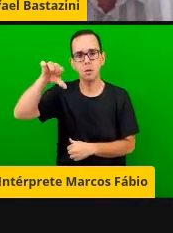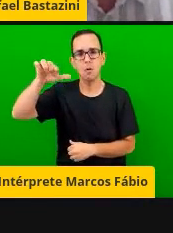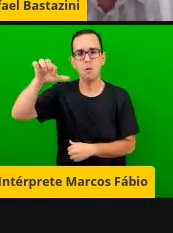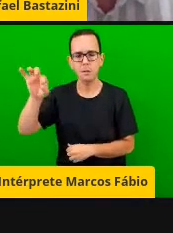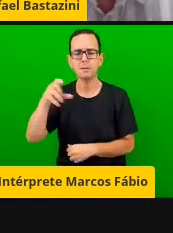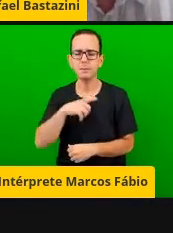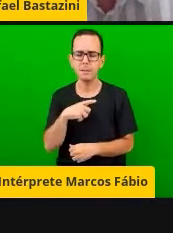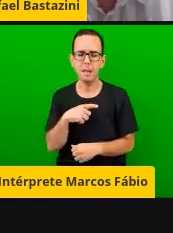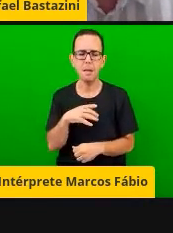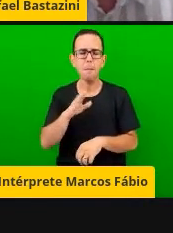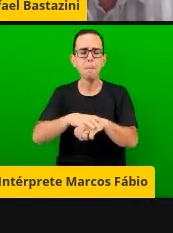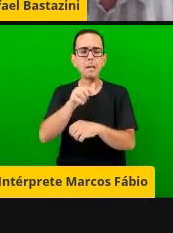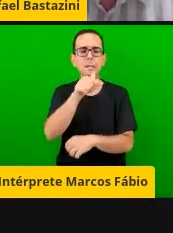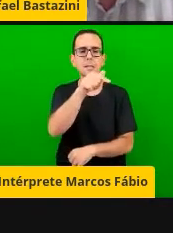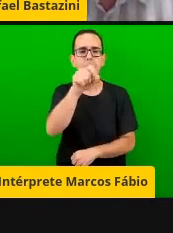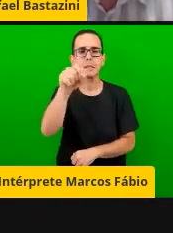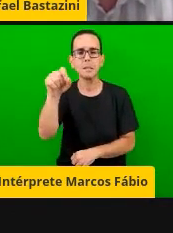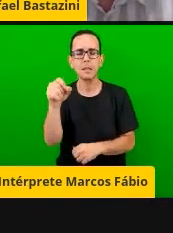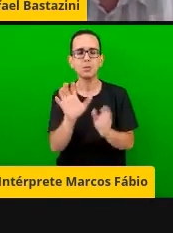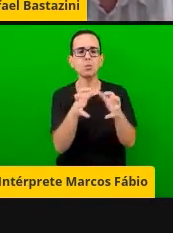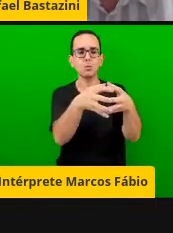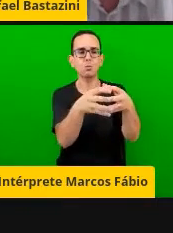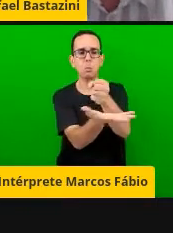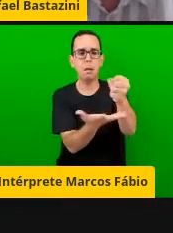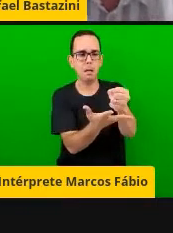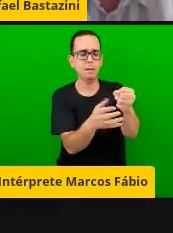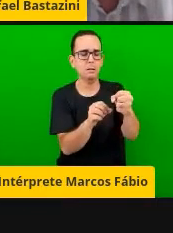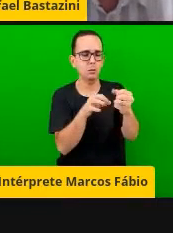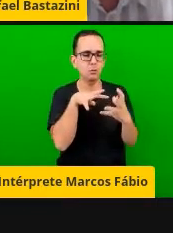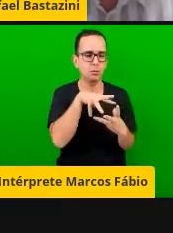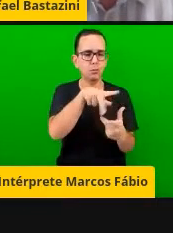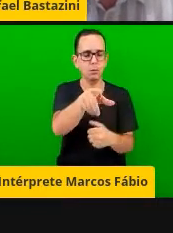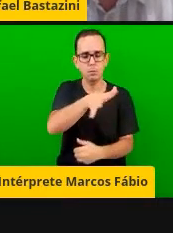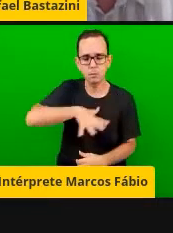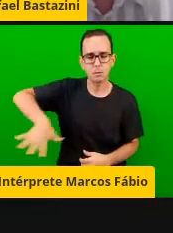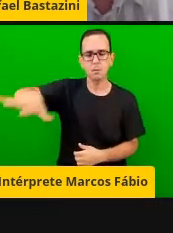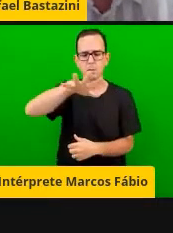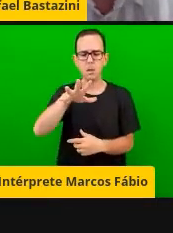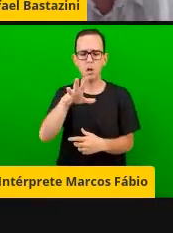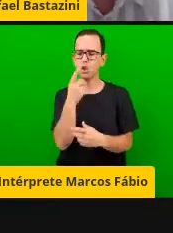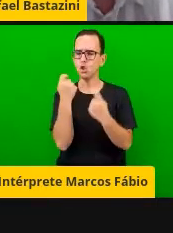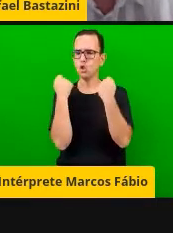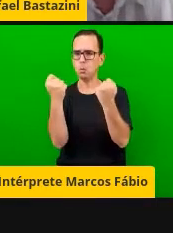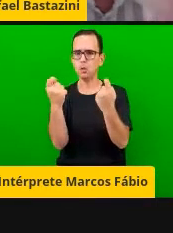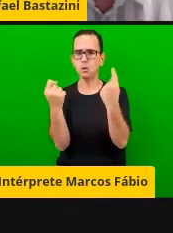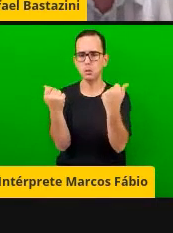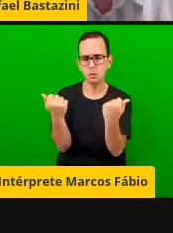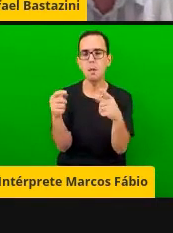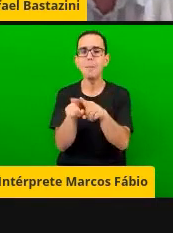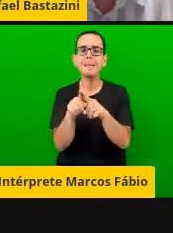700 bases espalhadas pelo mundo. Então, a gente está falando não só de um domínio econômico, mas também um domínio militar,